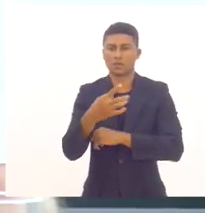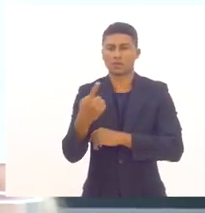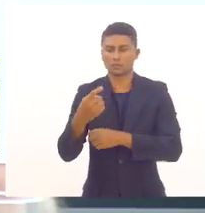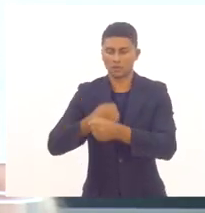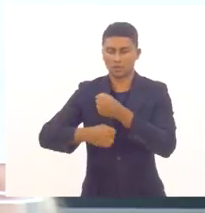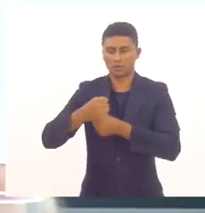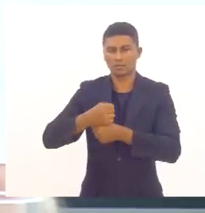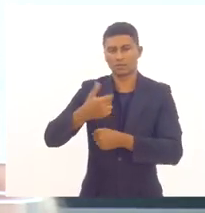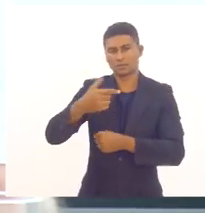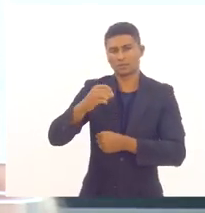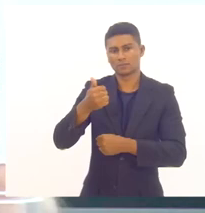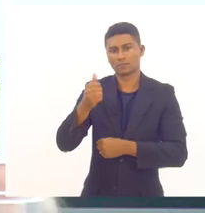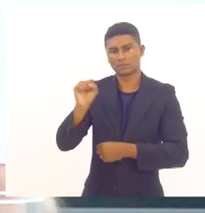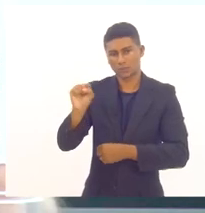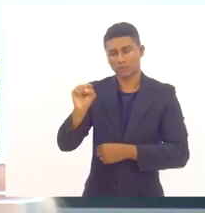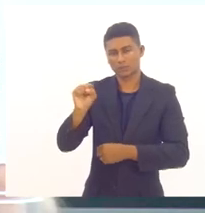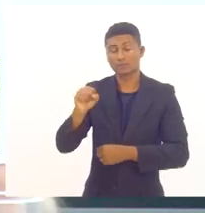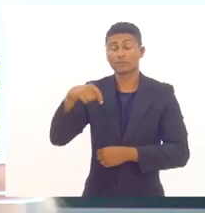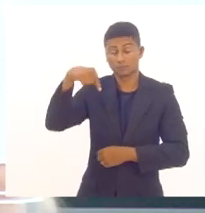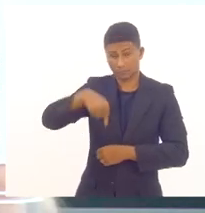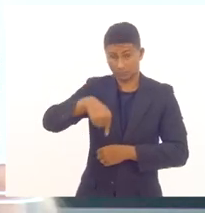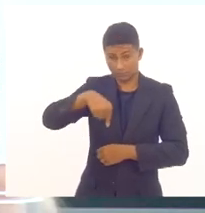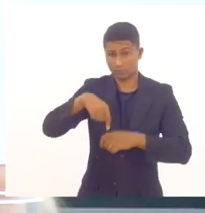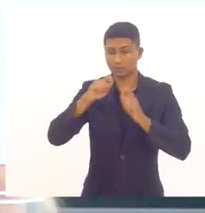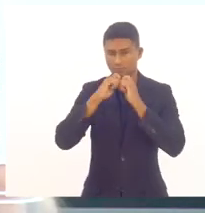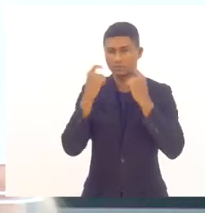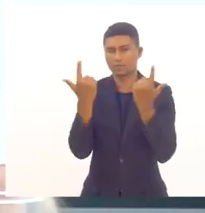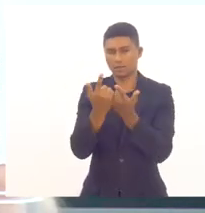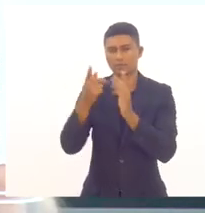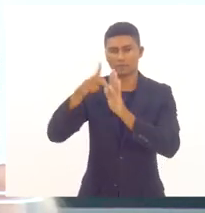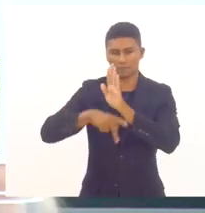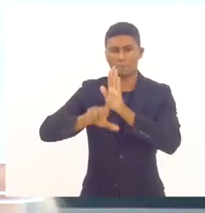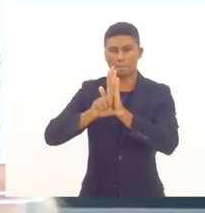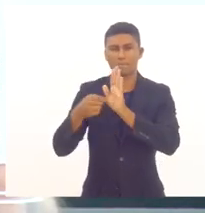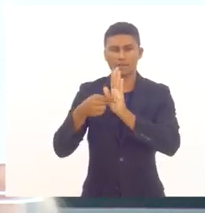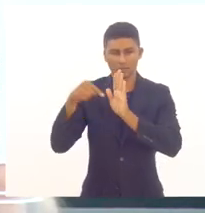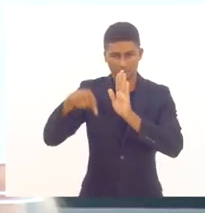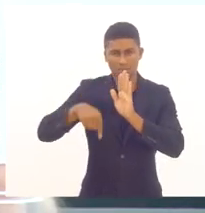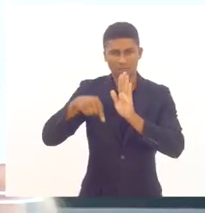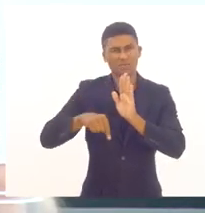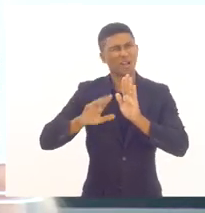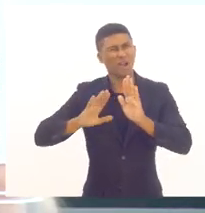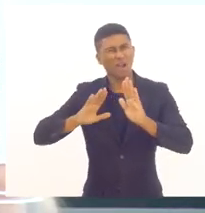4141/2018, que tramitou nessa casa até